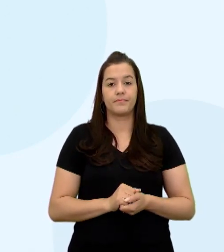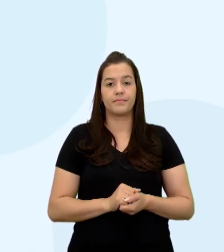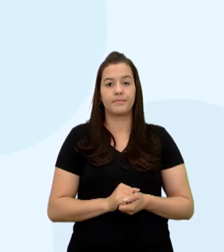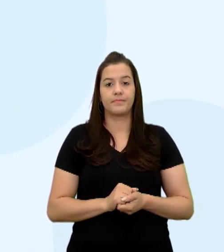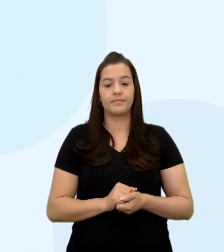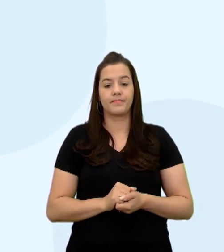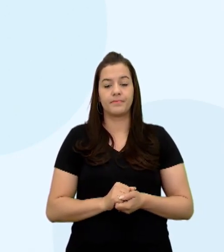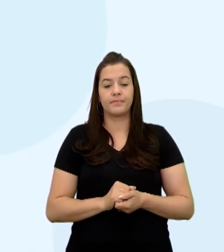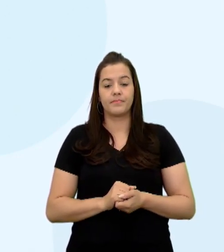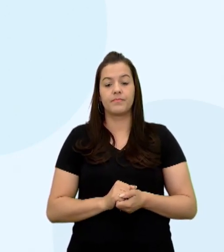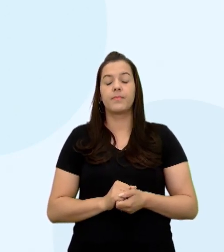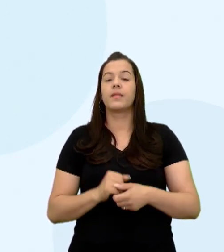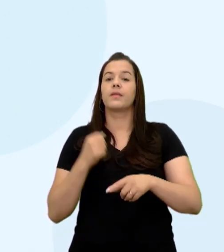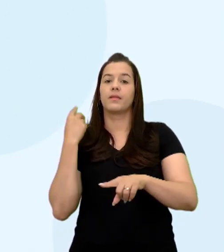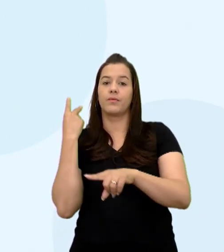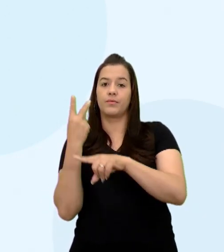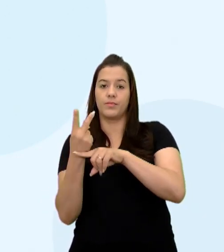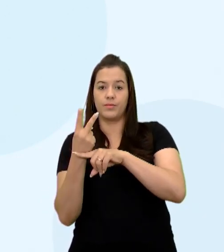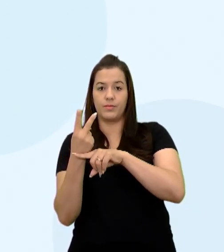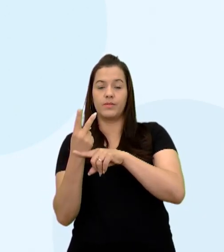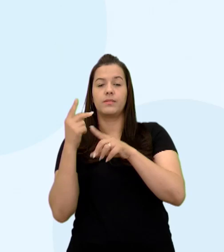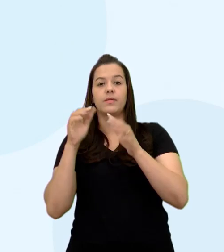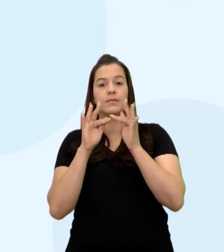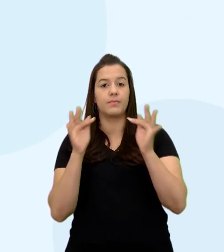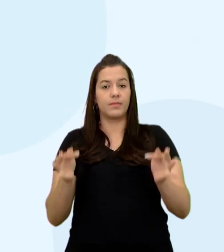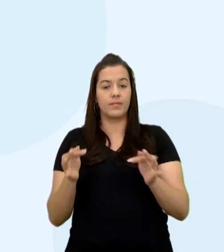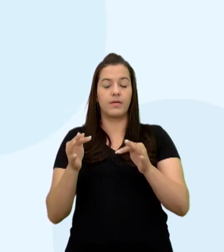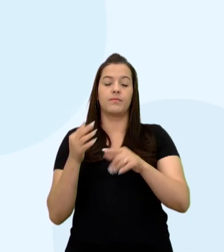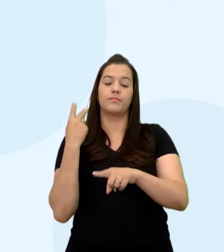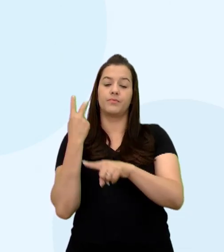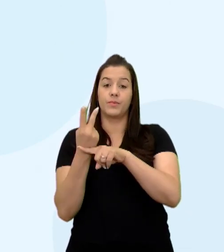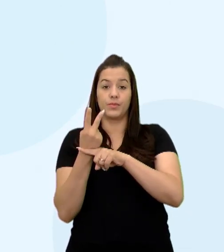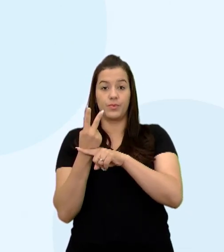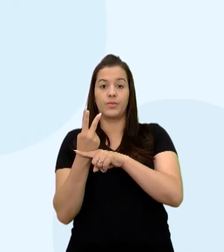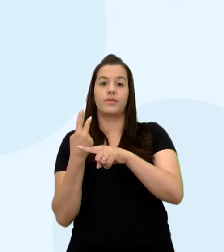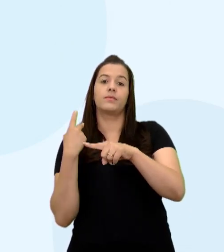10. 4, aí eu vou simplificar por 2, né?